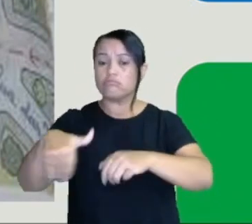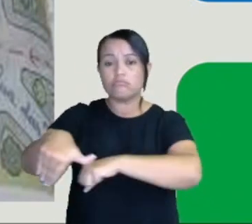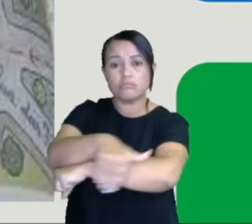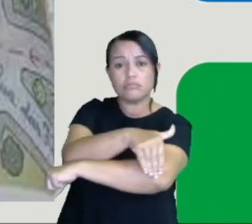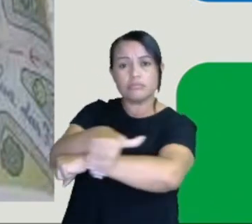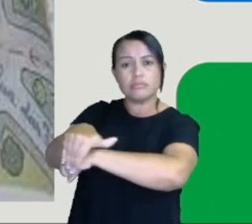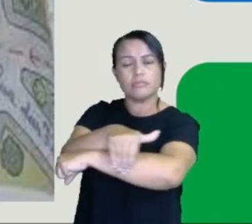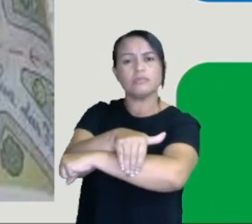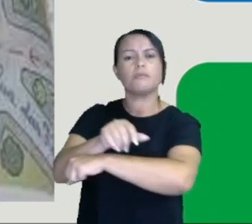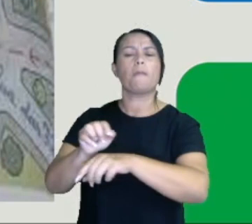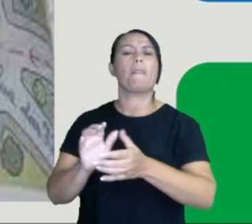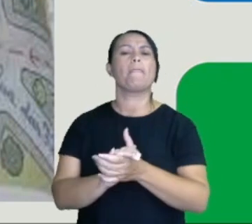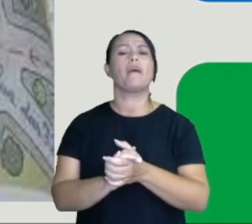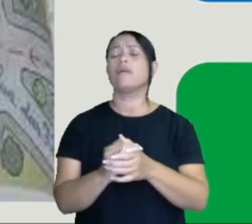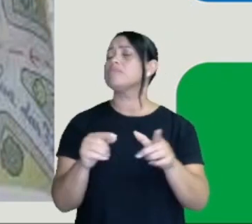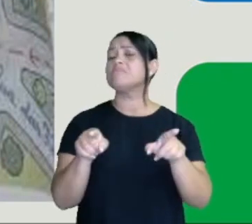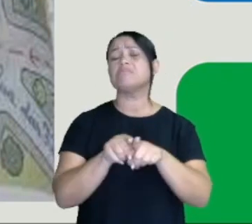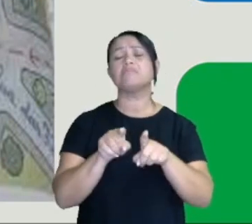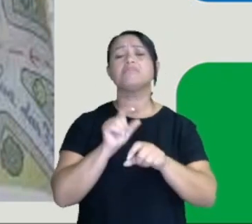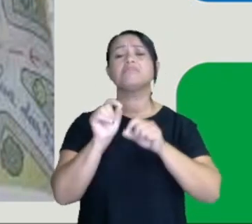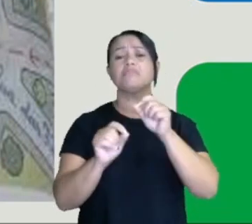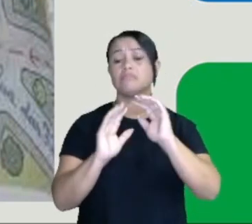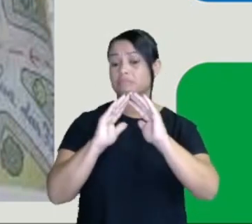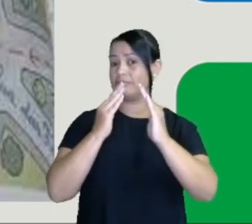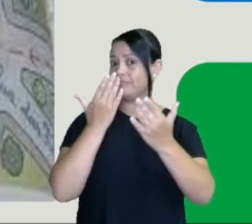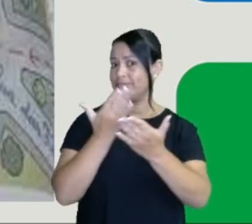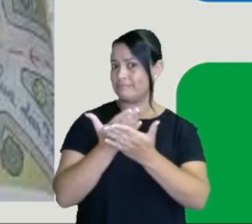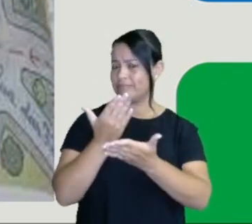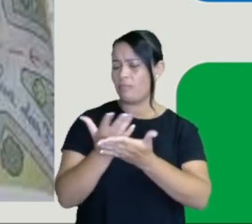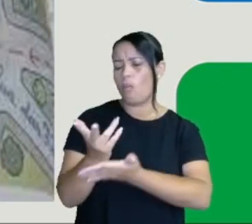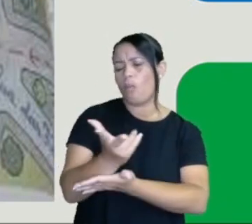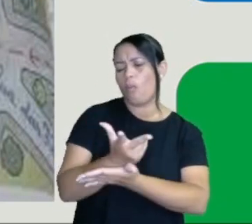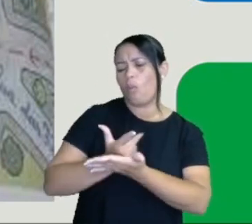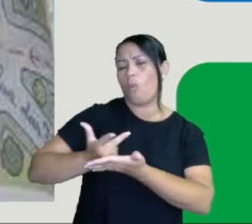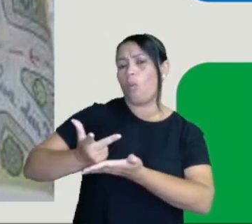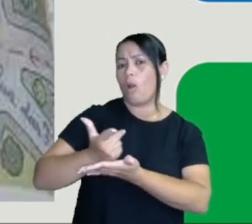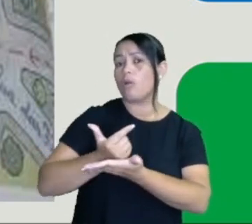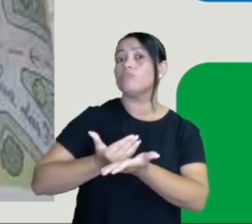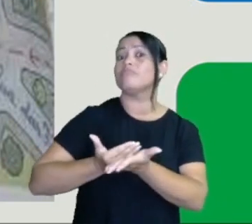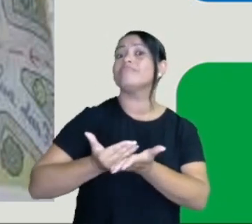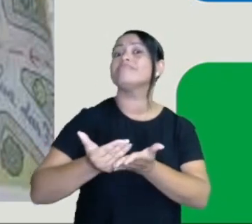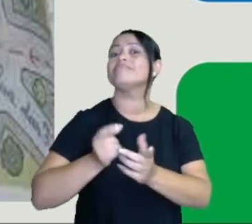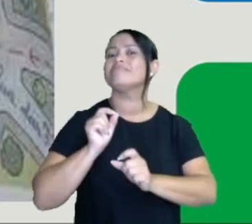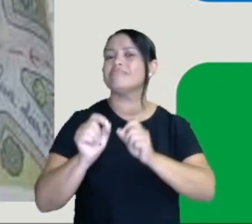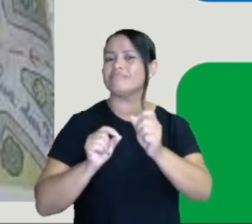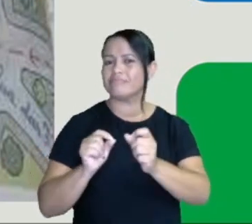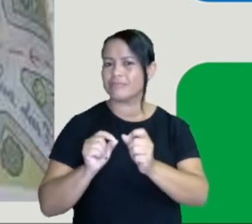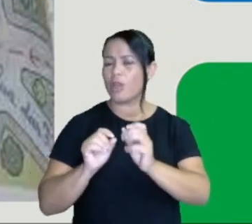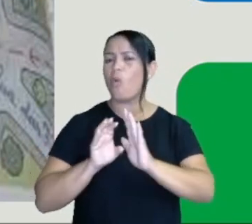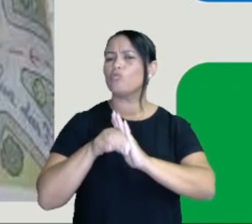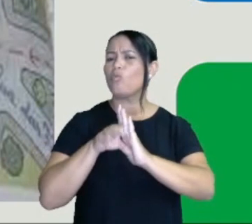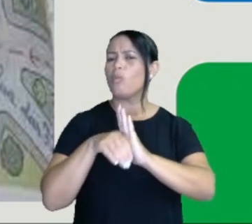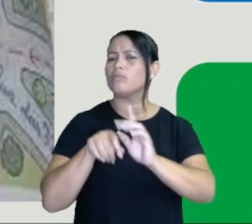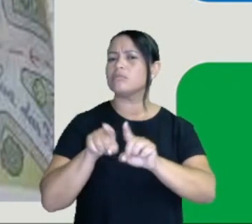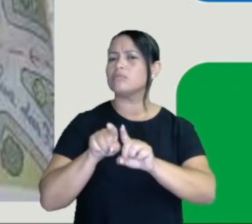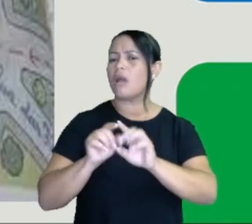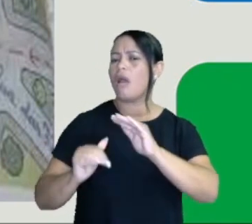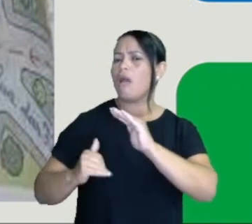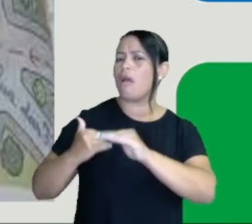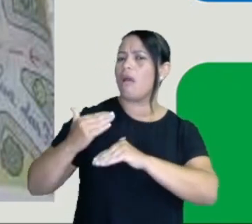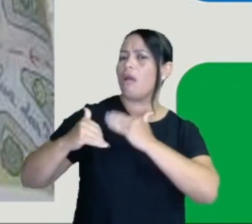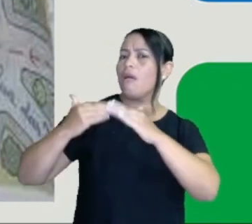rua, ou até mesmo da escola, estamos iniciando os nossos conceitos de desenvolvimento